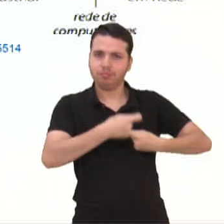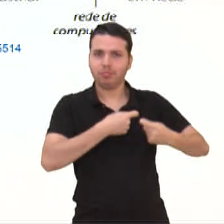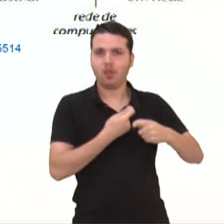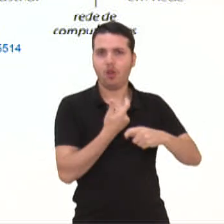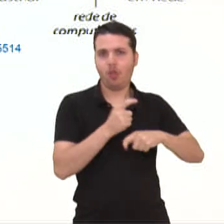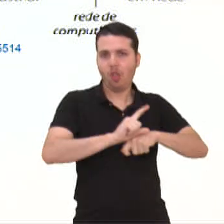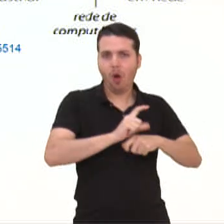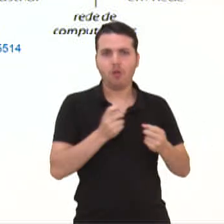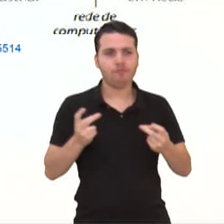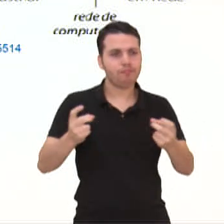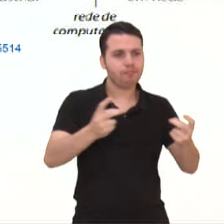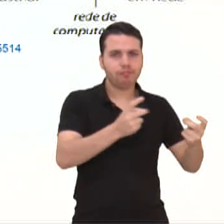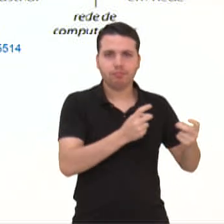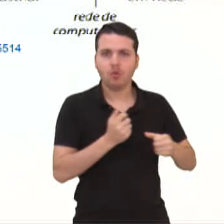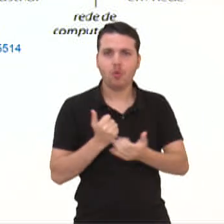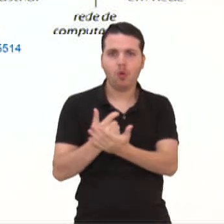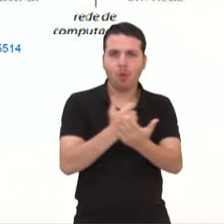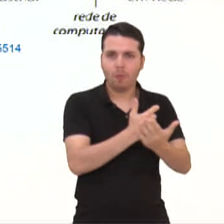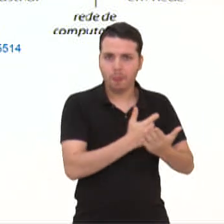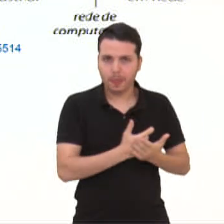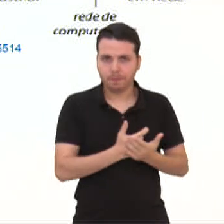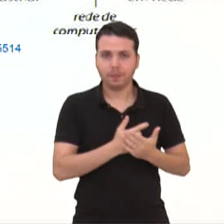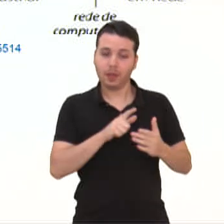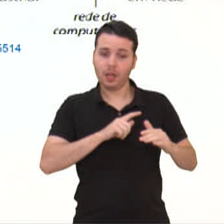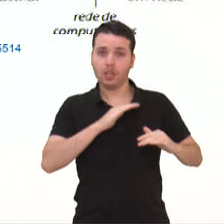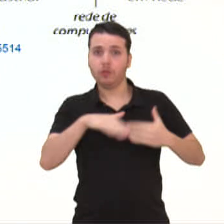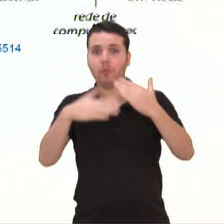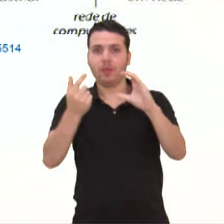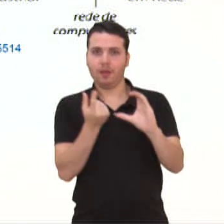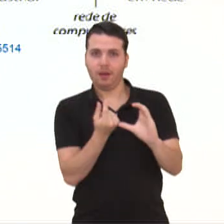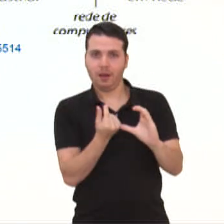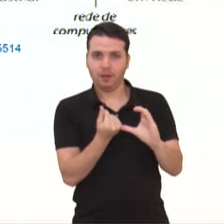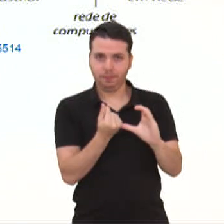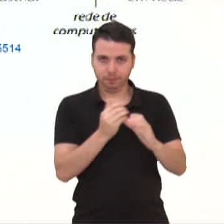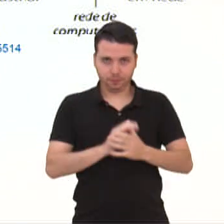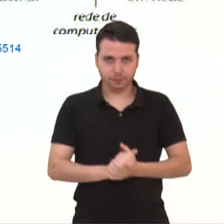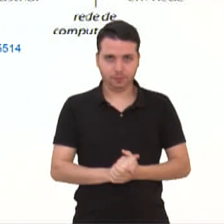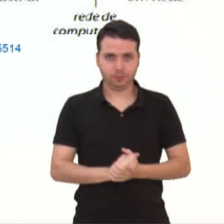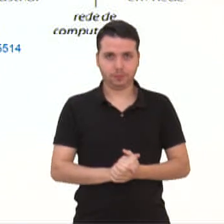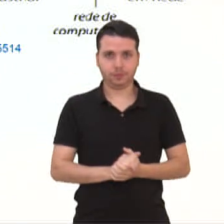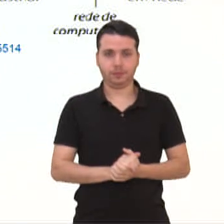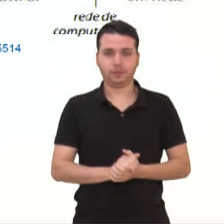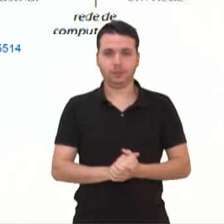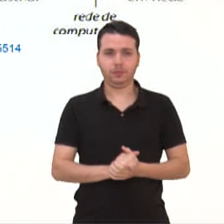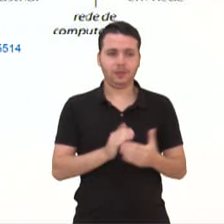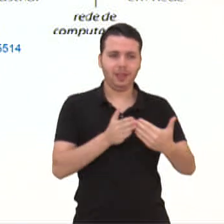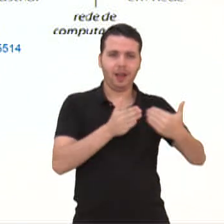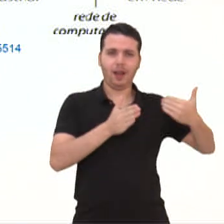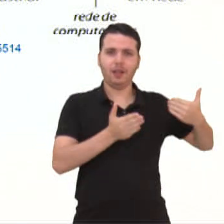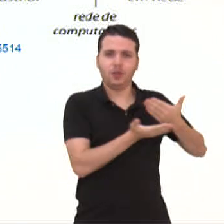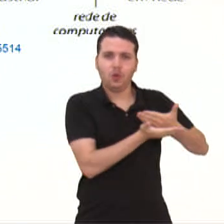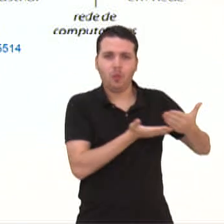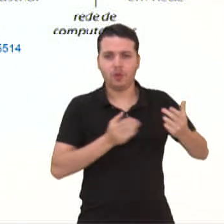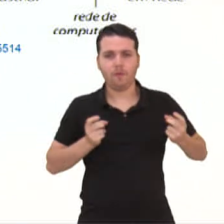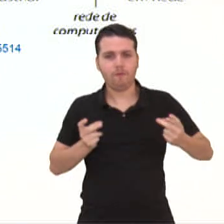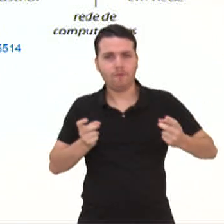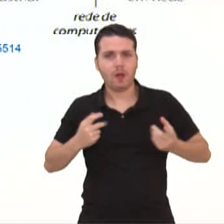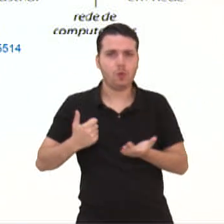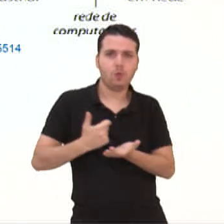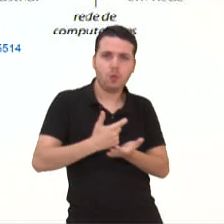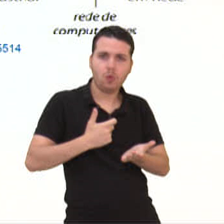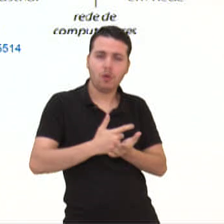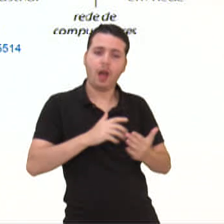capitalista. Então, desde lá, quando começou a atividade das trocas comerciais até os dias de hoje. Nós temos o efeito